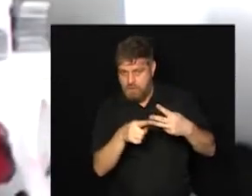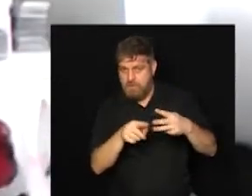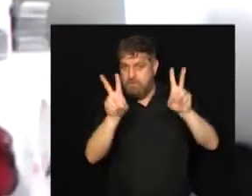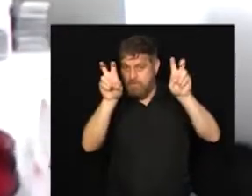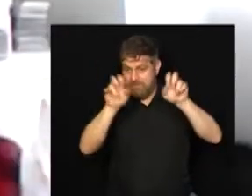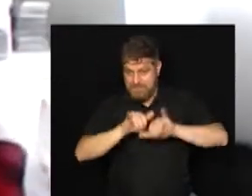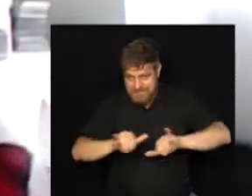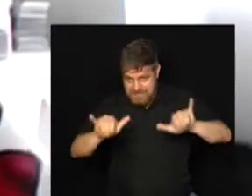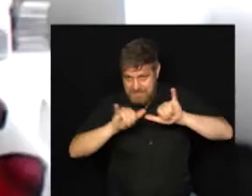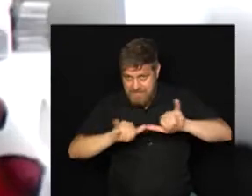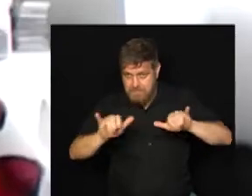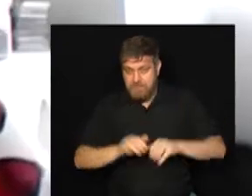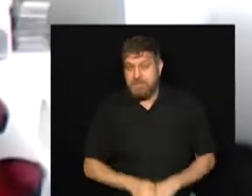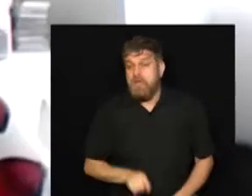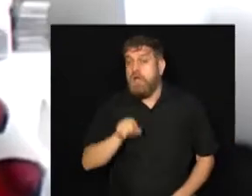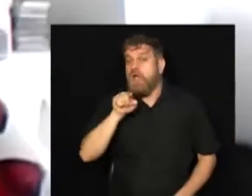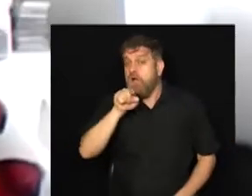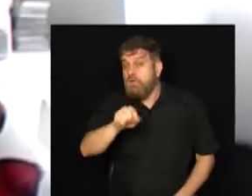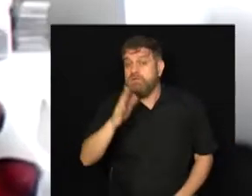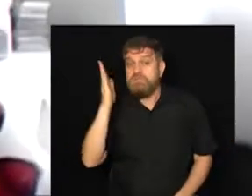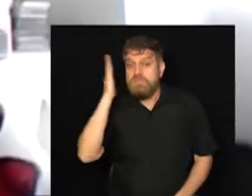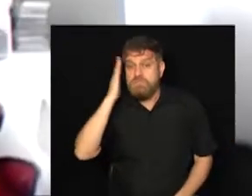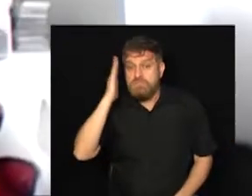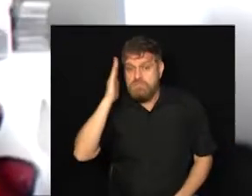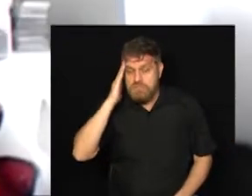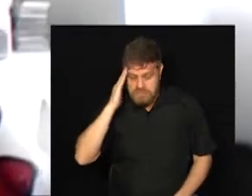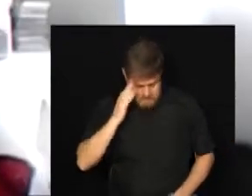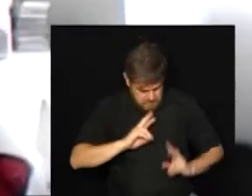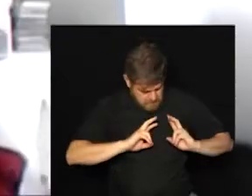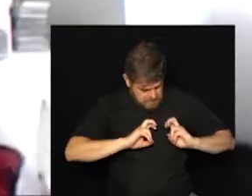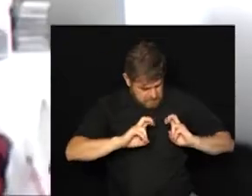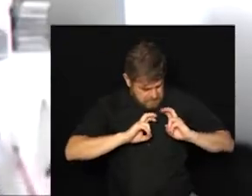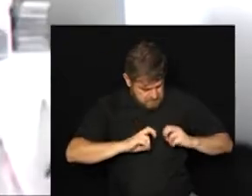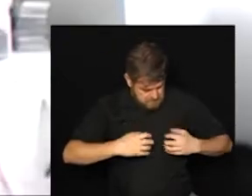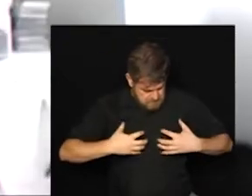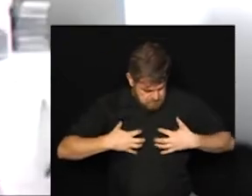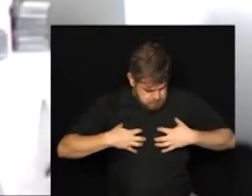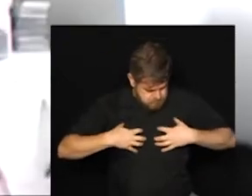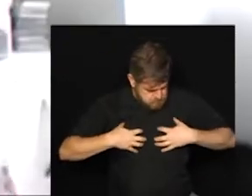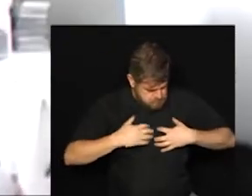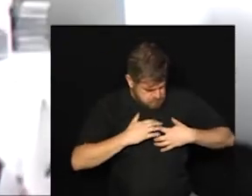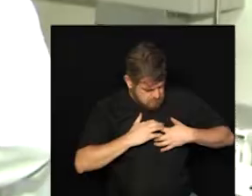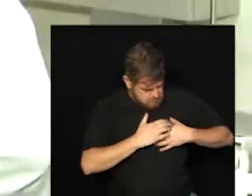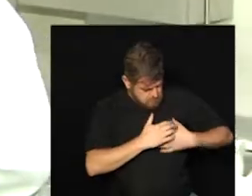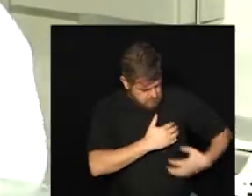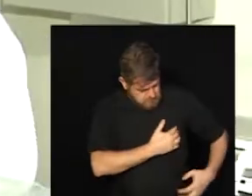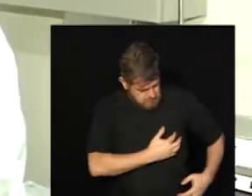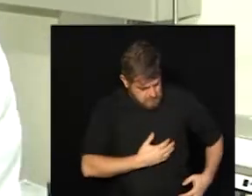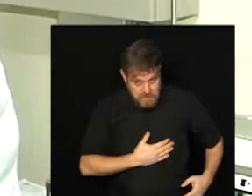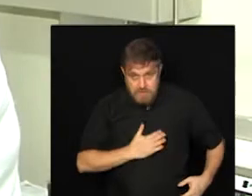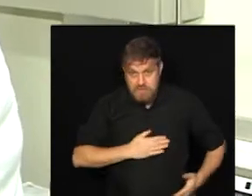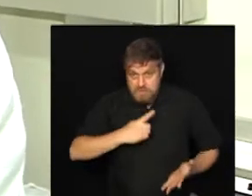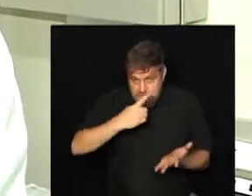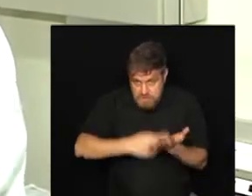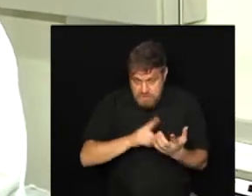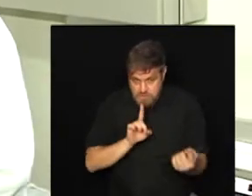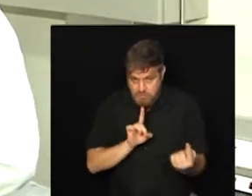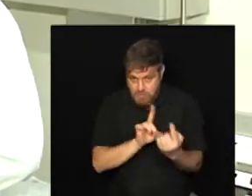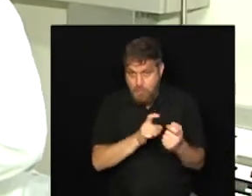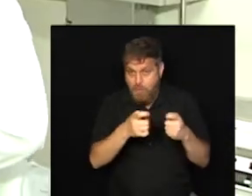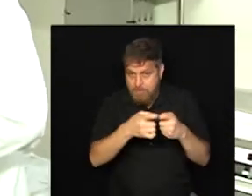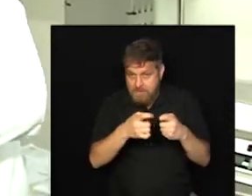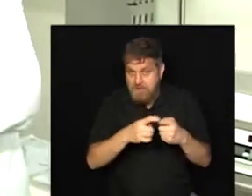campanha, que fala: você já tem observado suas mamas? Você já marcou seu exame?